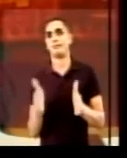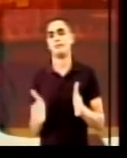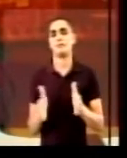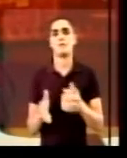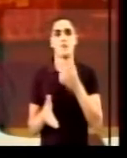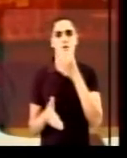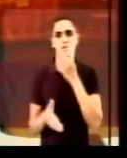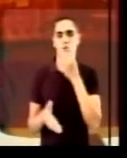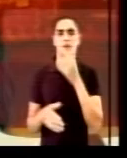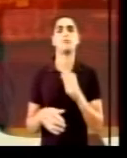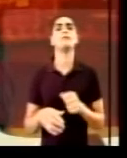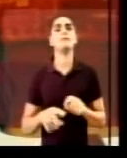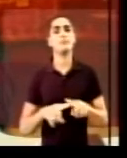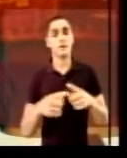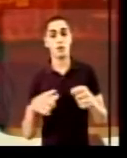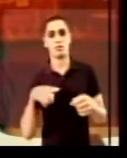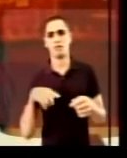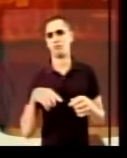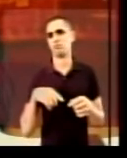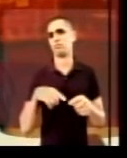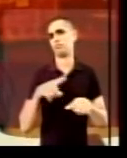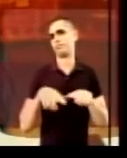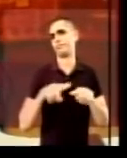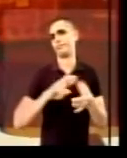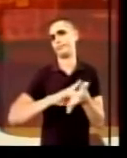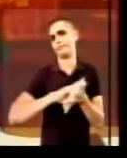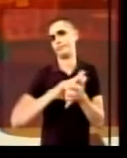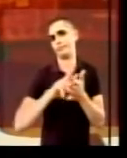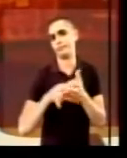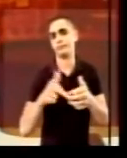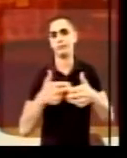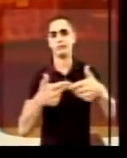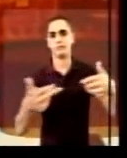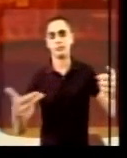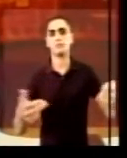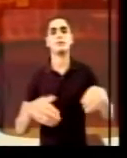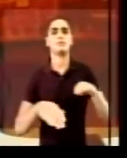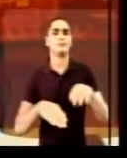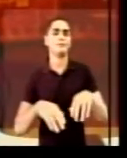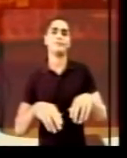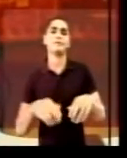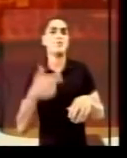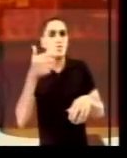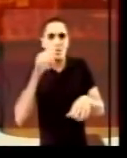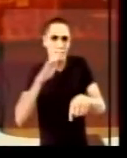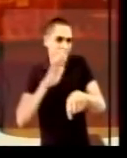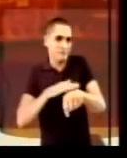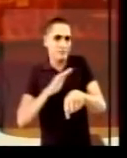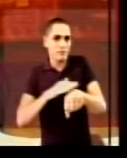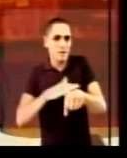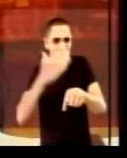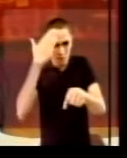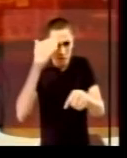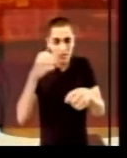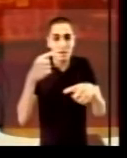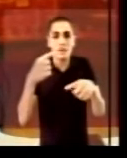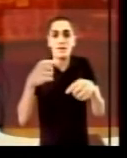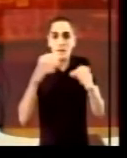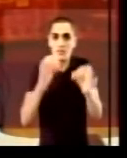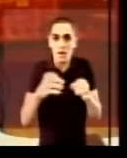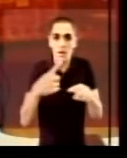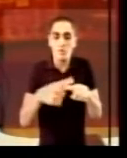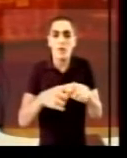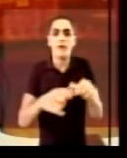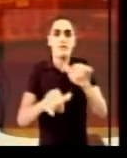algumas variações desse plano que não deu tempo, porque foi anunciado agora na hora do almoço. O comitê vai